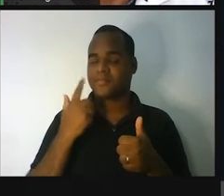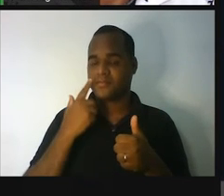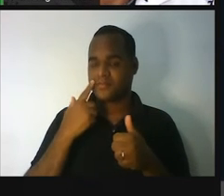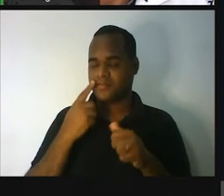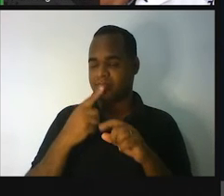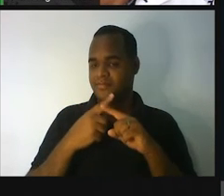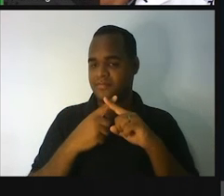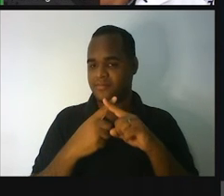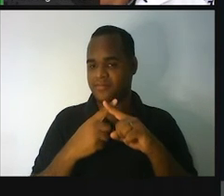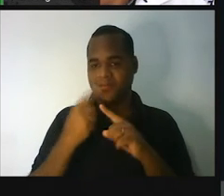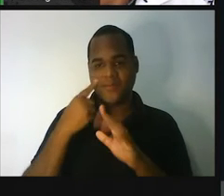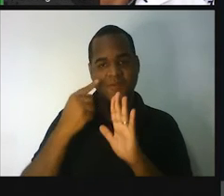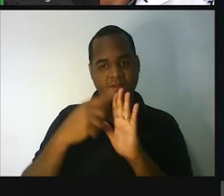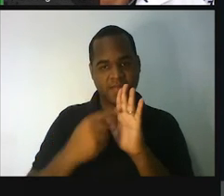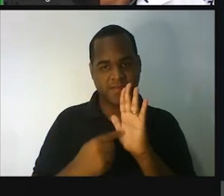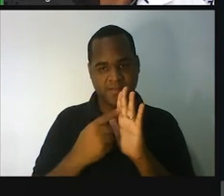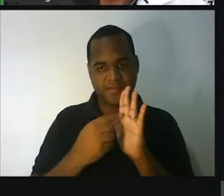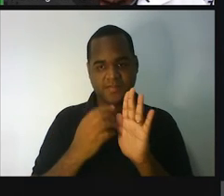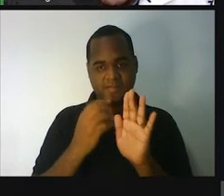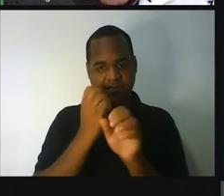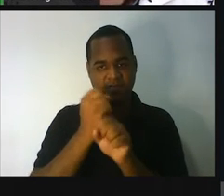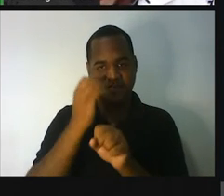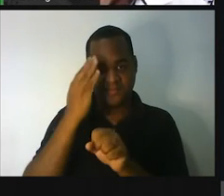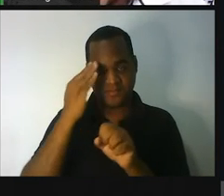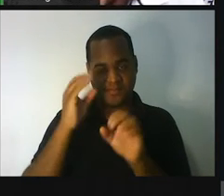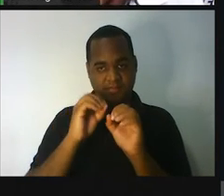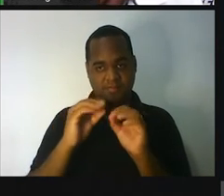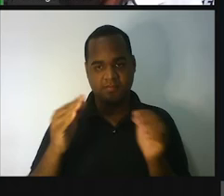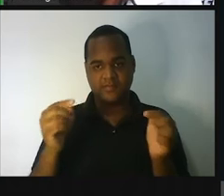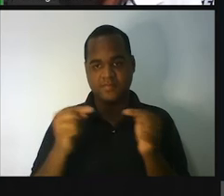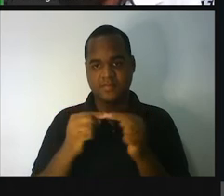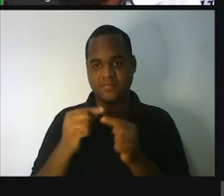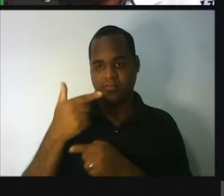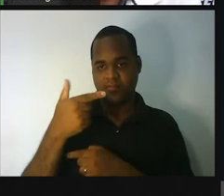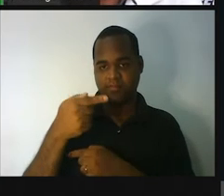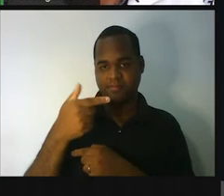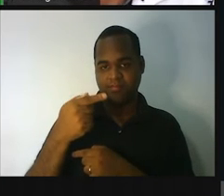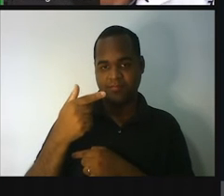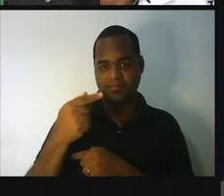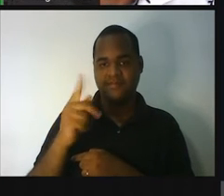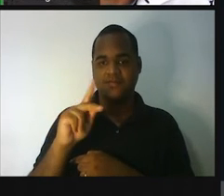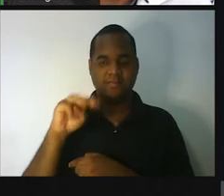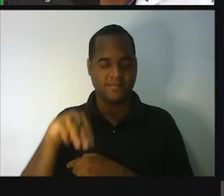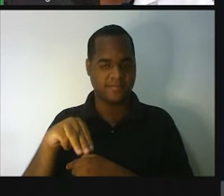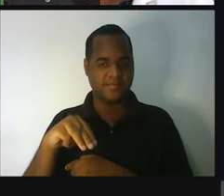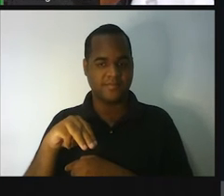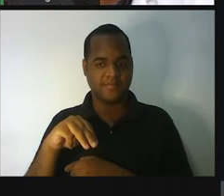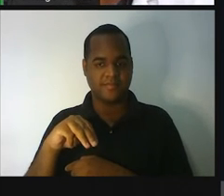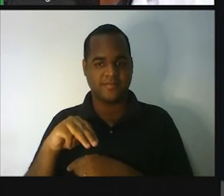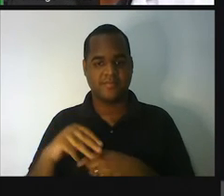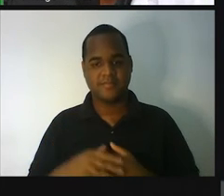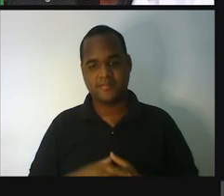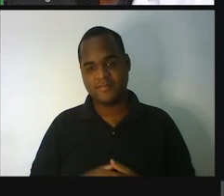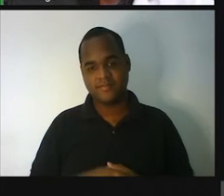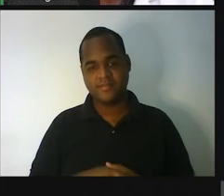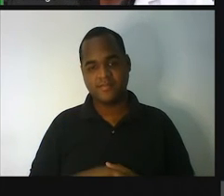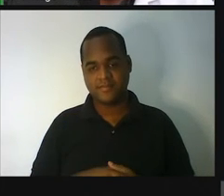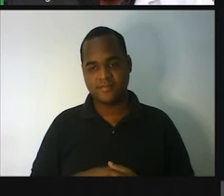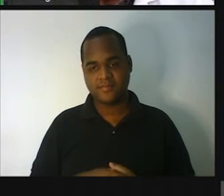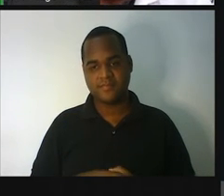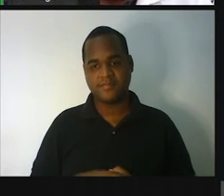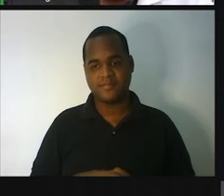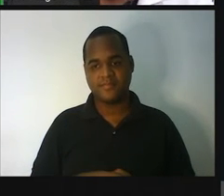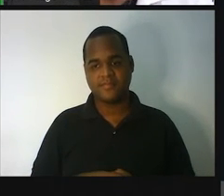entender melhor olha 17 e logo a é